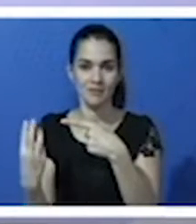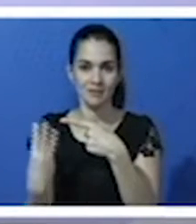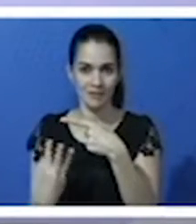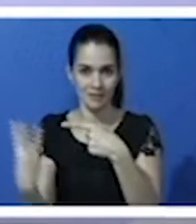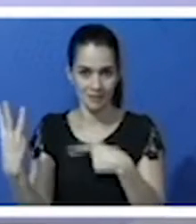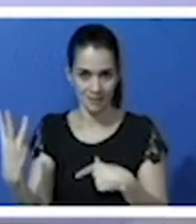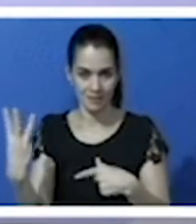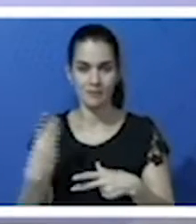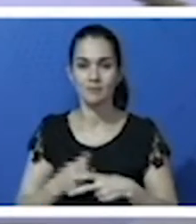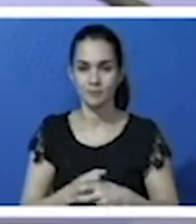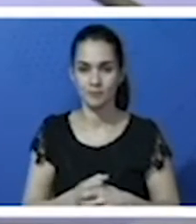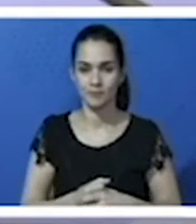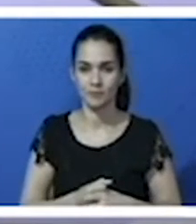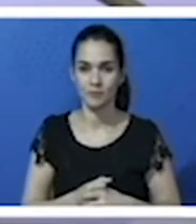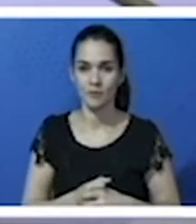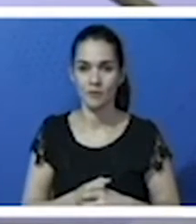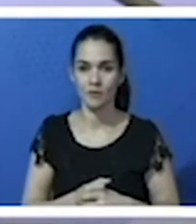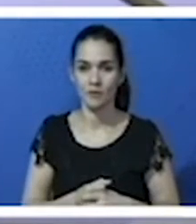dá 3.